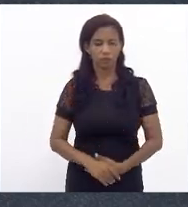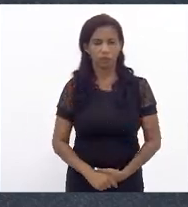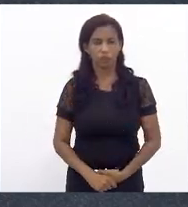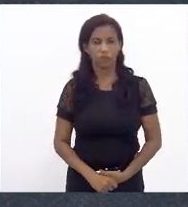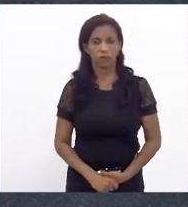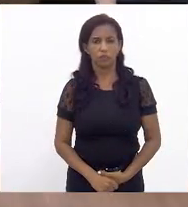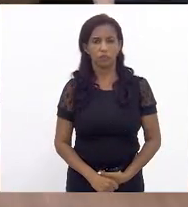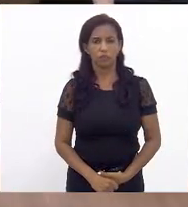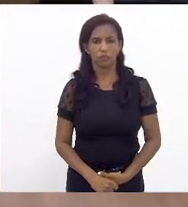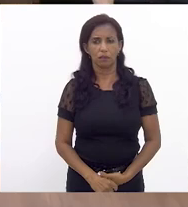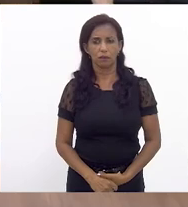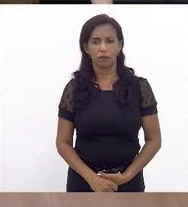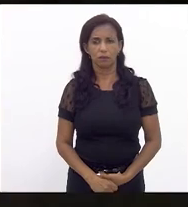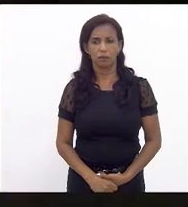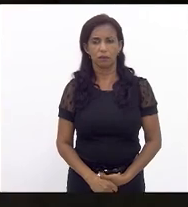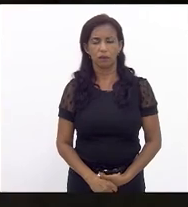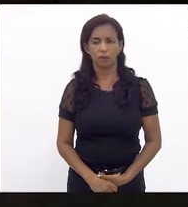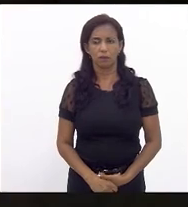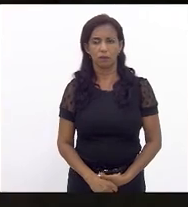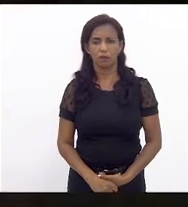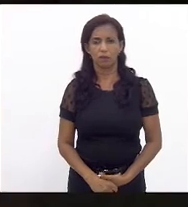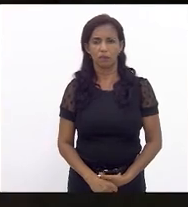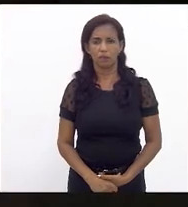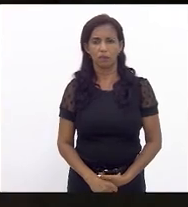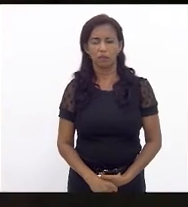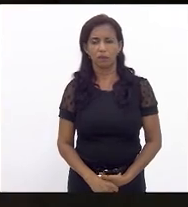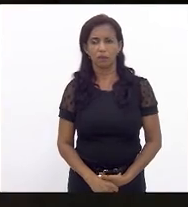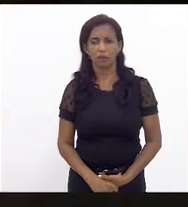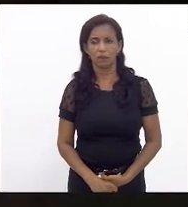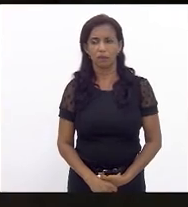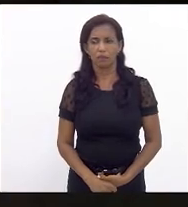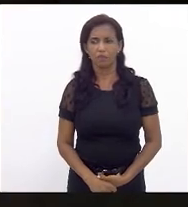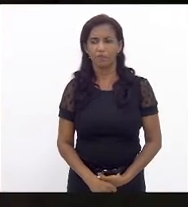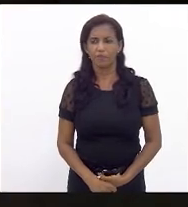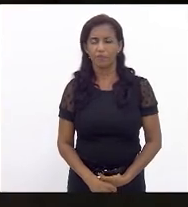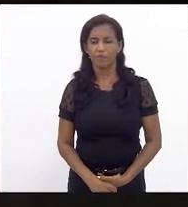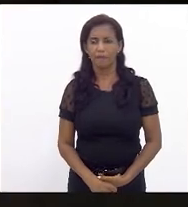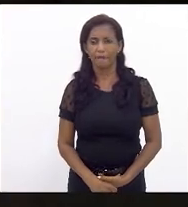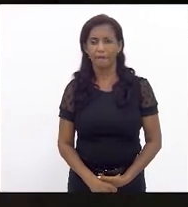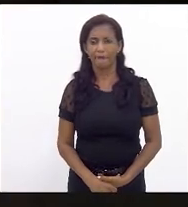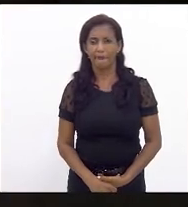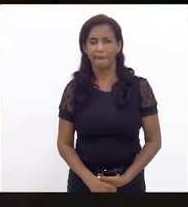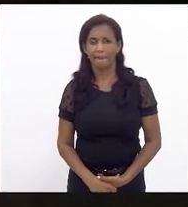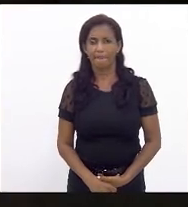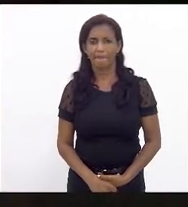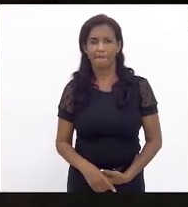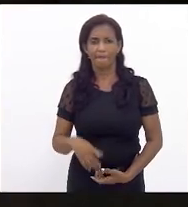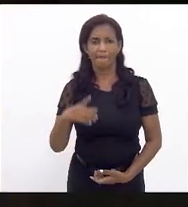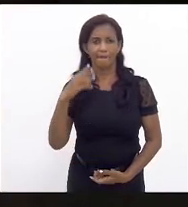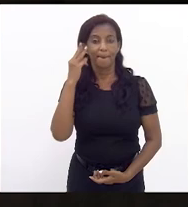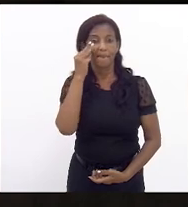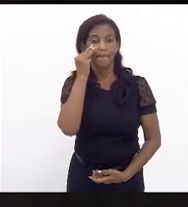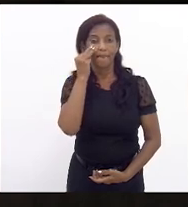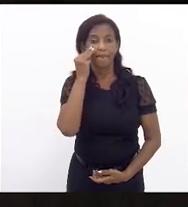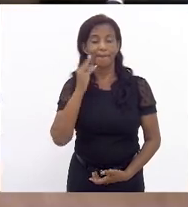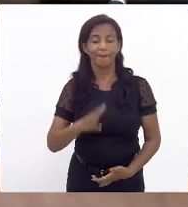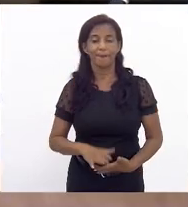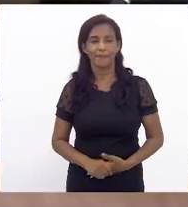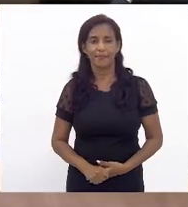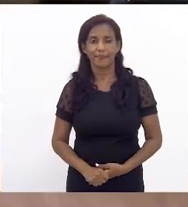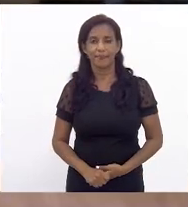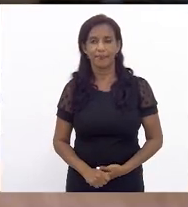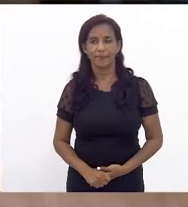Deputada Marta Rocha, abstenção. Pela abstenção. Deputada Mônica Francisco.